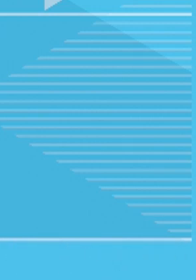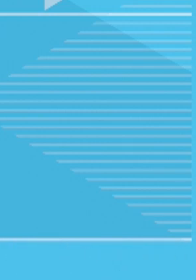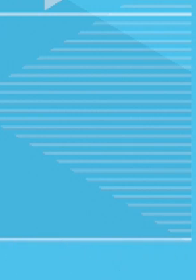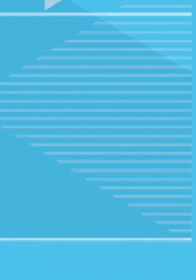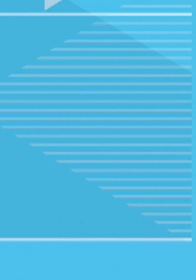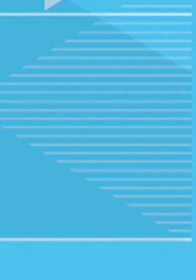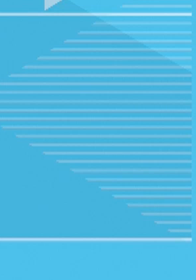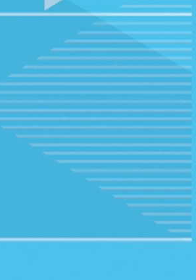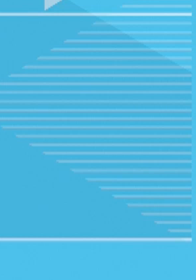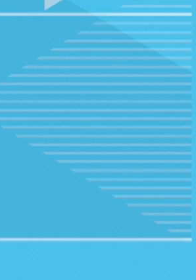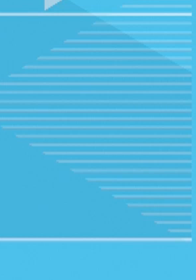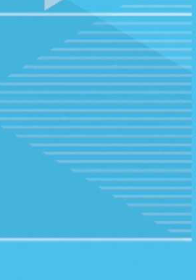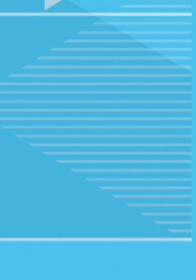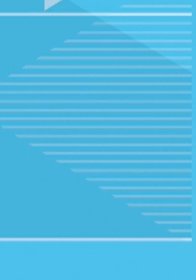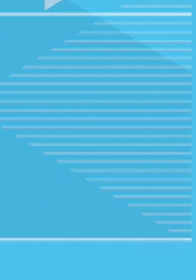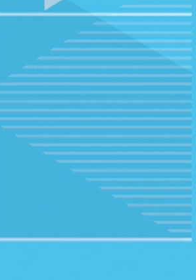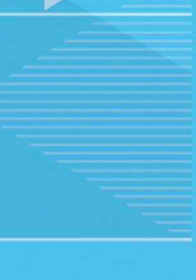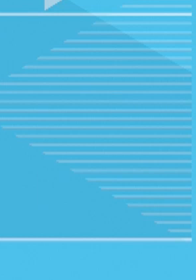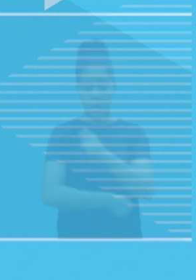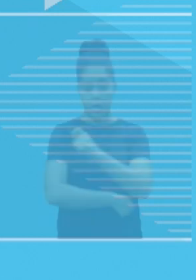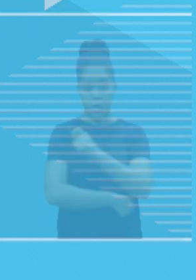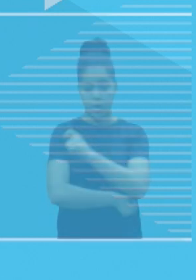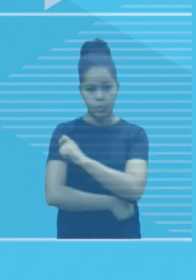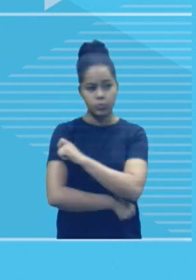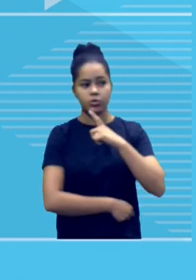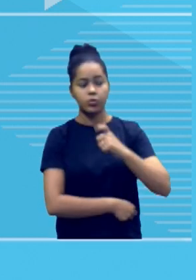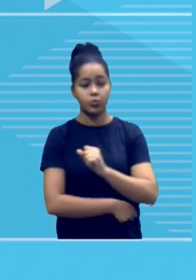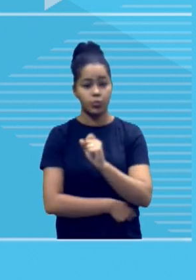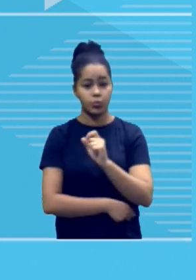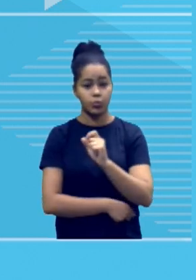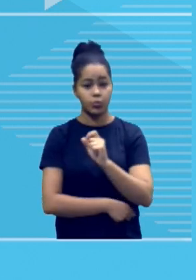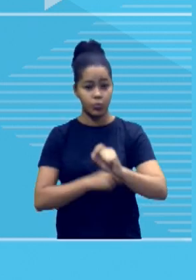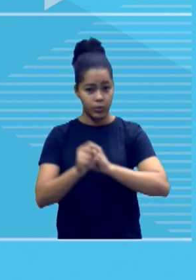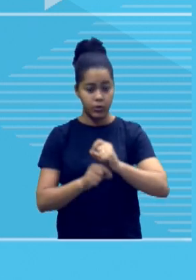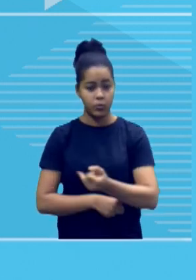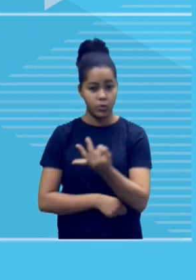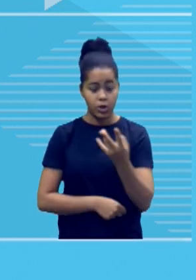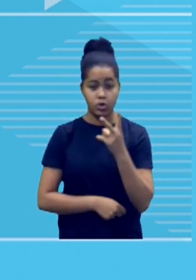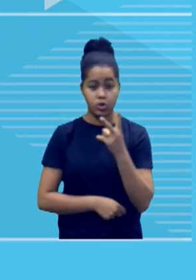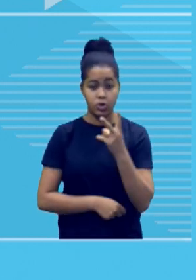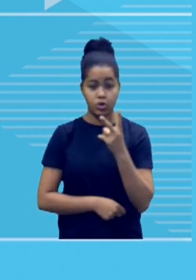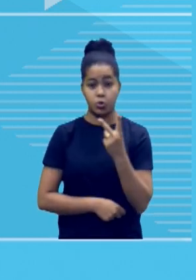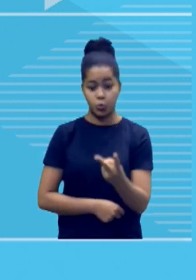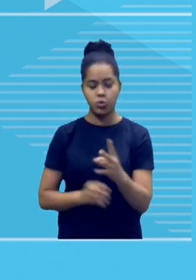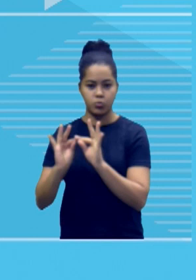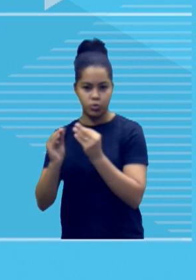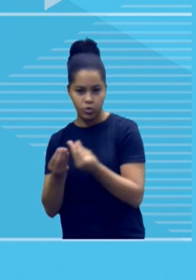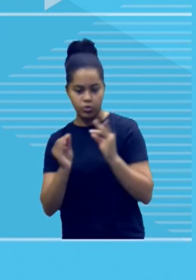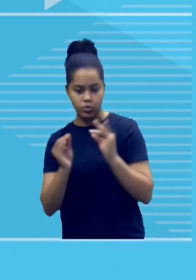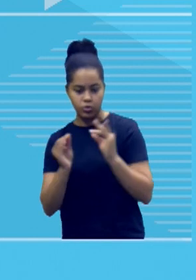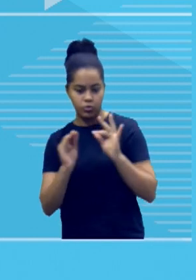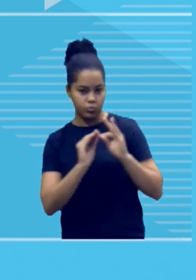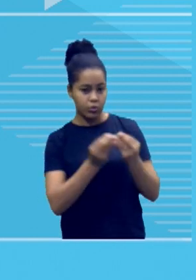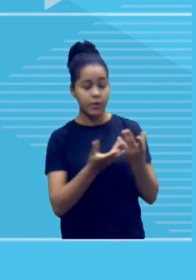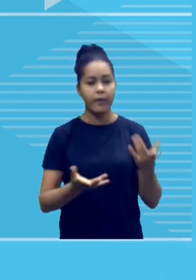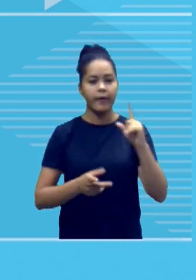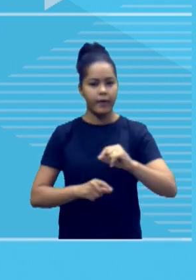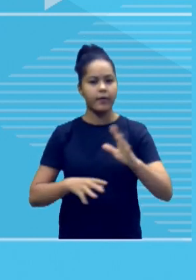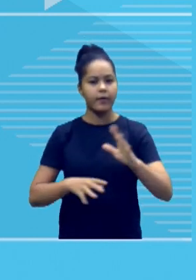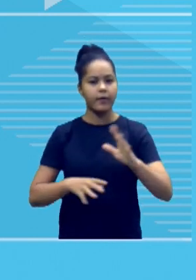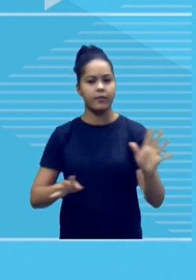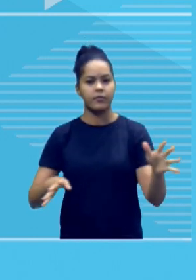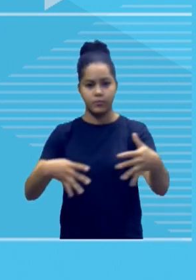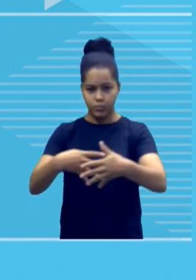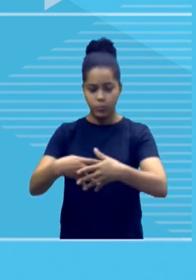Ok meus amigos tá aí temos 2K 2 exemplos aí Primeiro eles são isômeros são porque se você